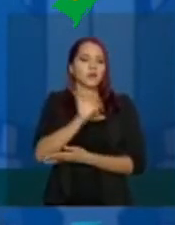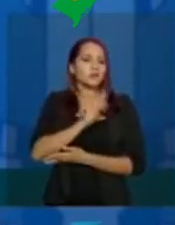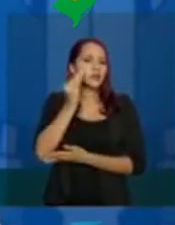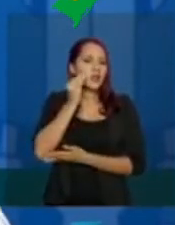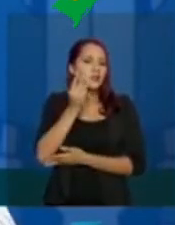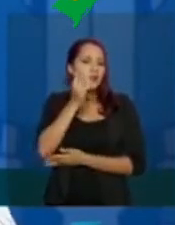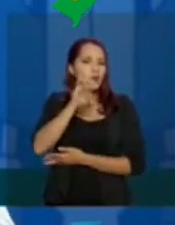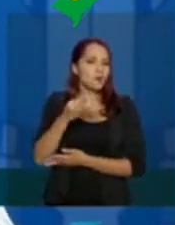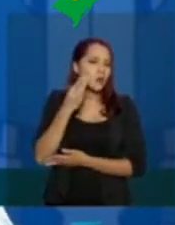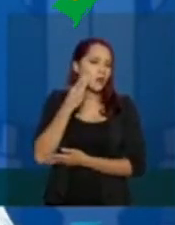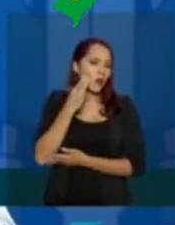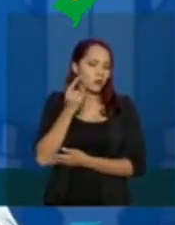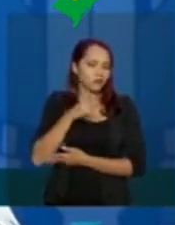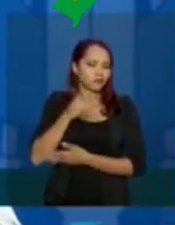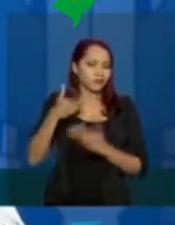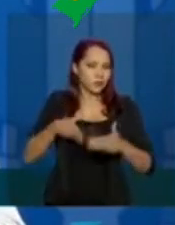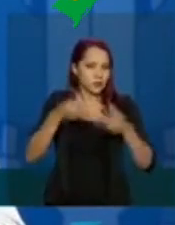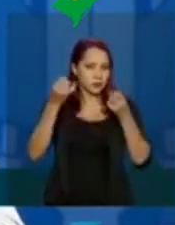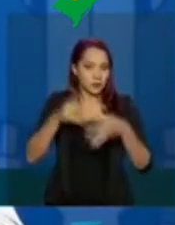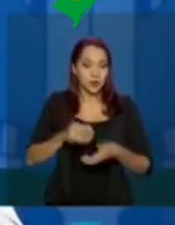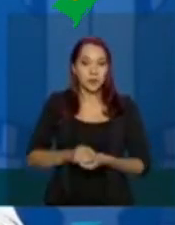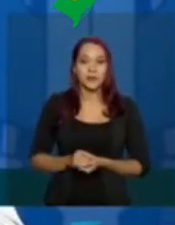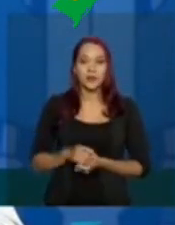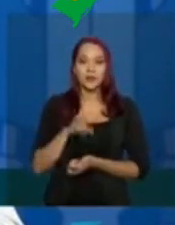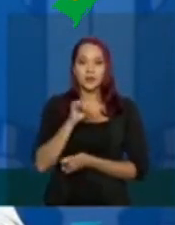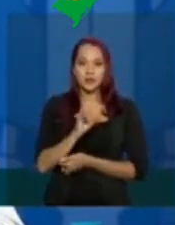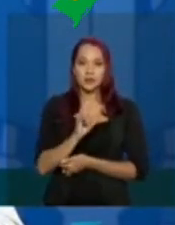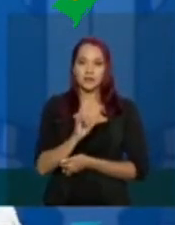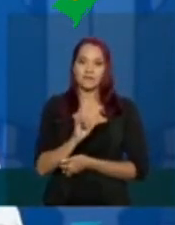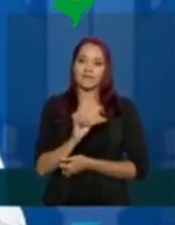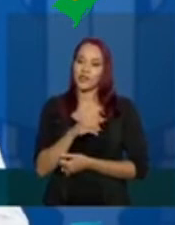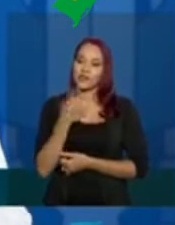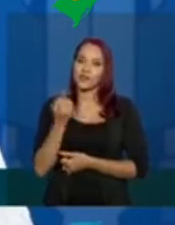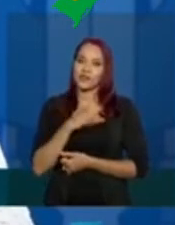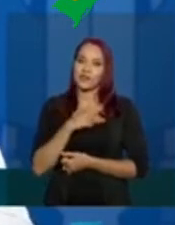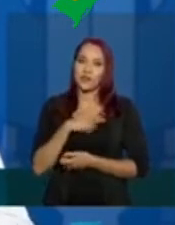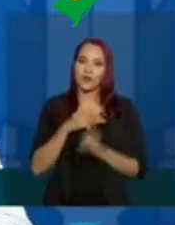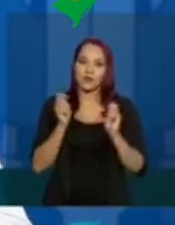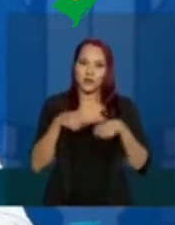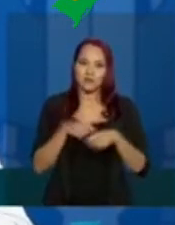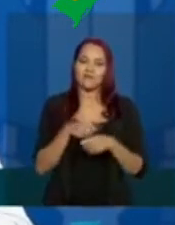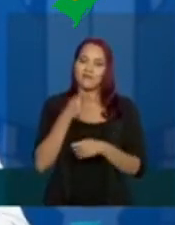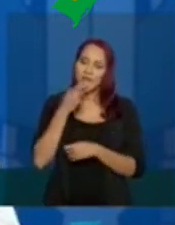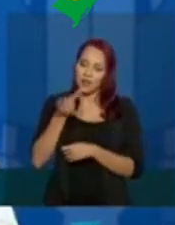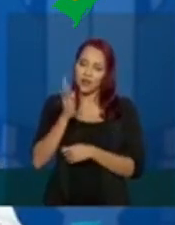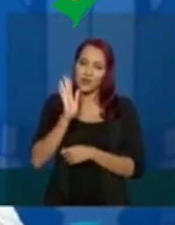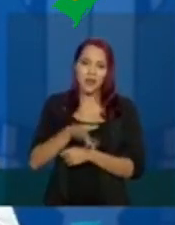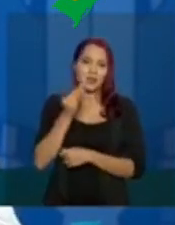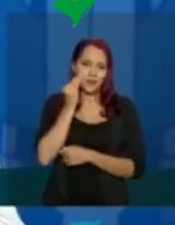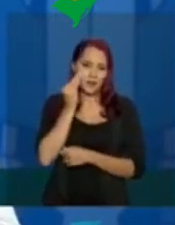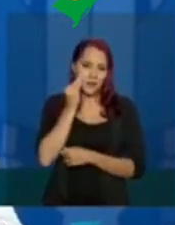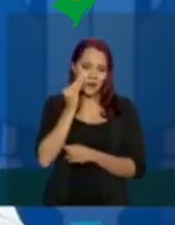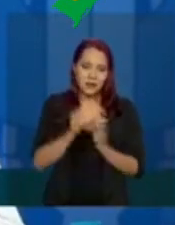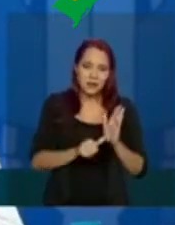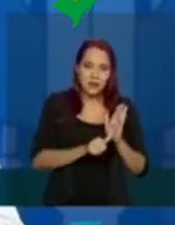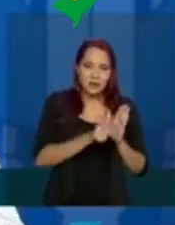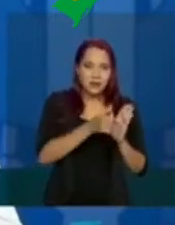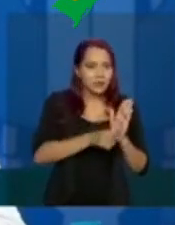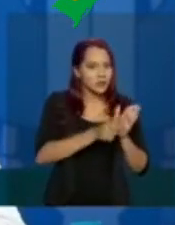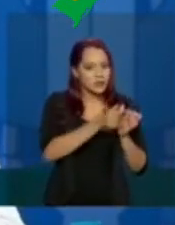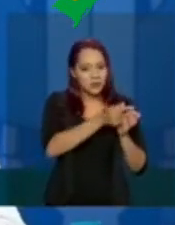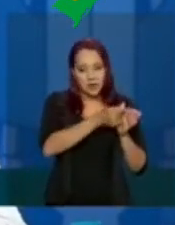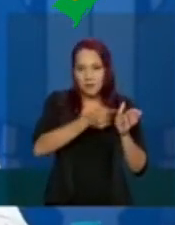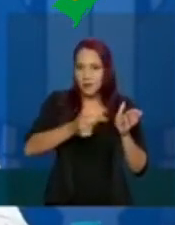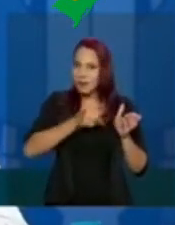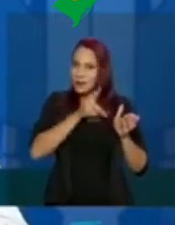pessoas considerada pelo Ministério? Se nós tivéssemos condições, nós entramos nessa questão da testagem na mesma semana, na